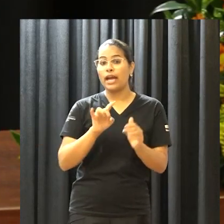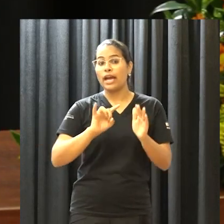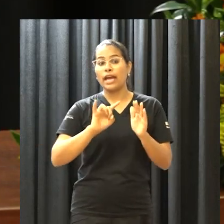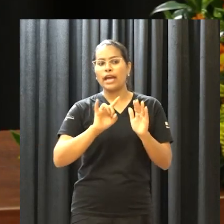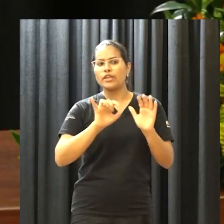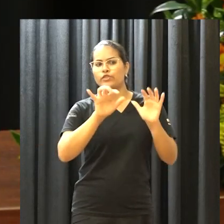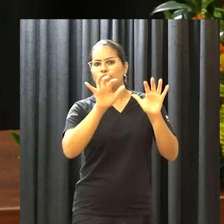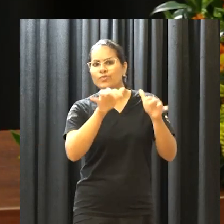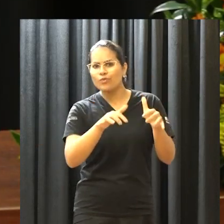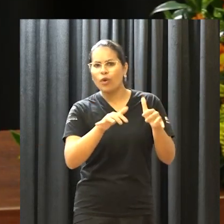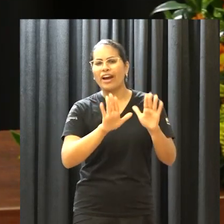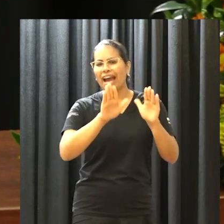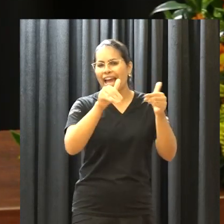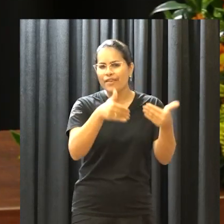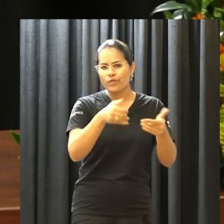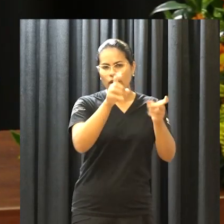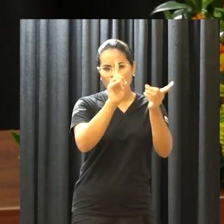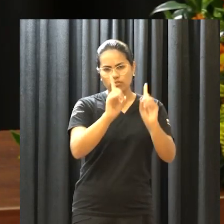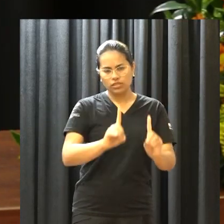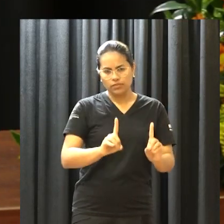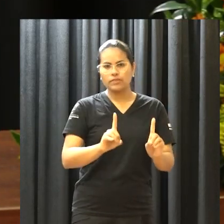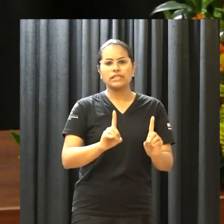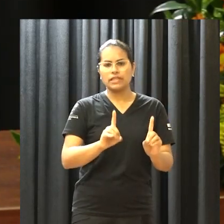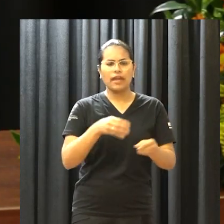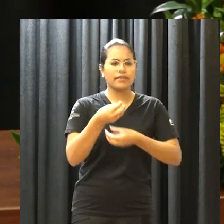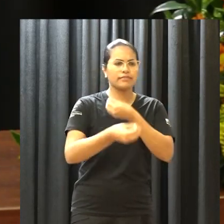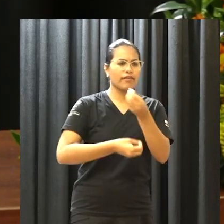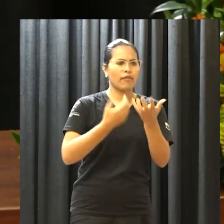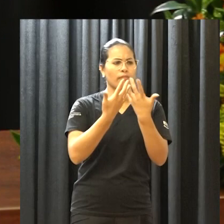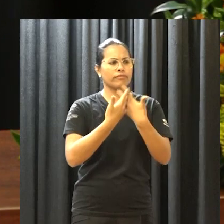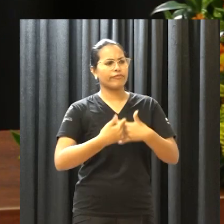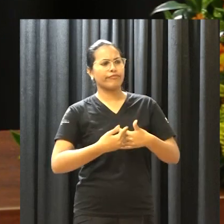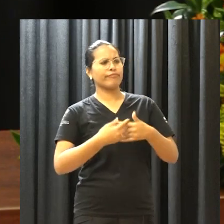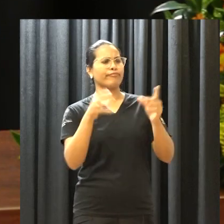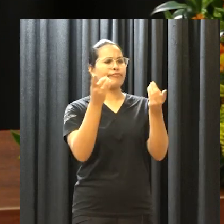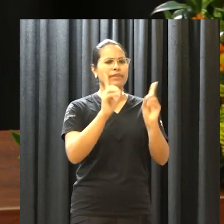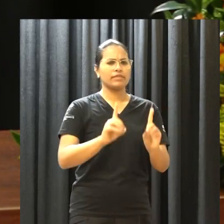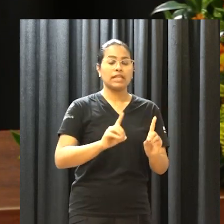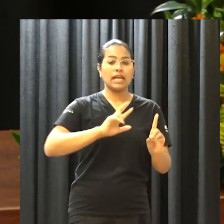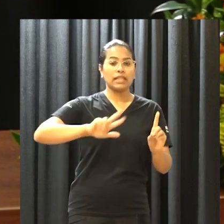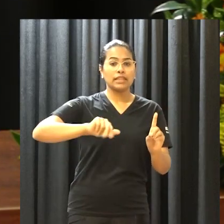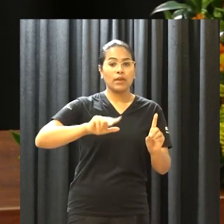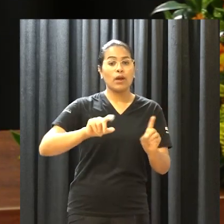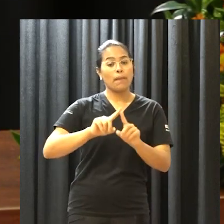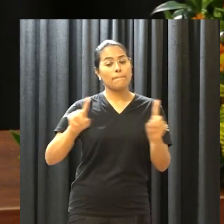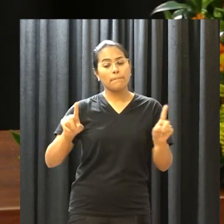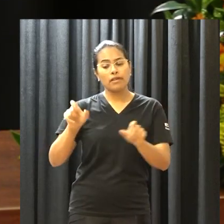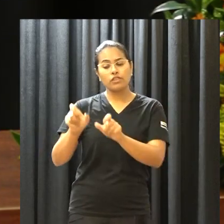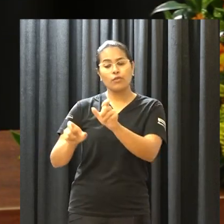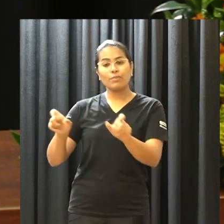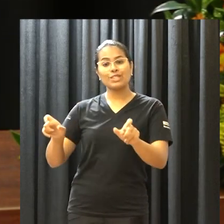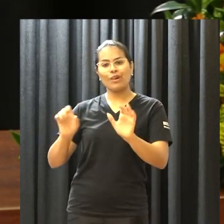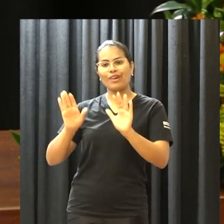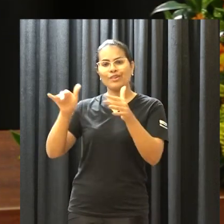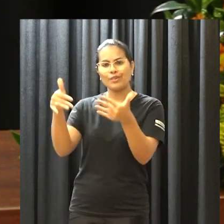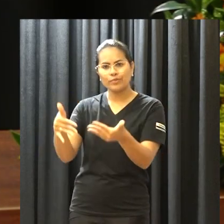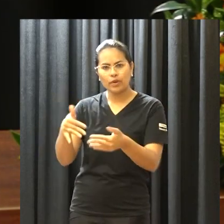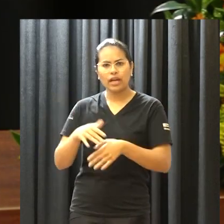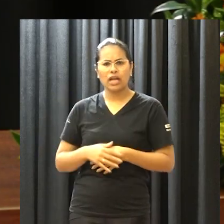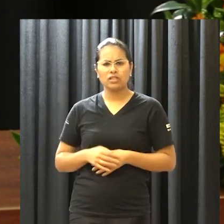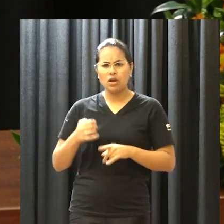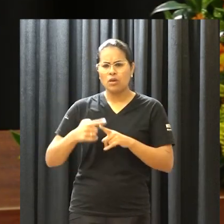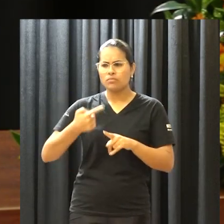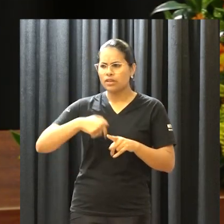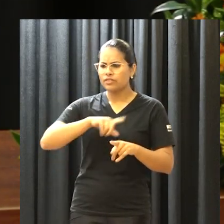preposição com está sempre por ser desdobrada no encontro com os outros, né? Está sempre por ser definida, né? Qual é o sentido disso